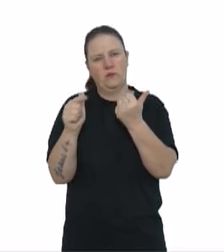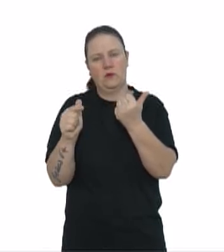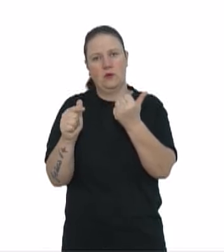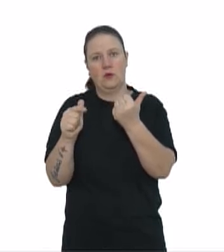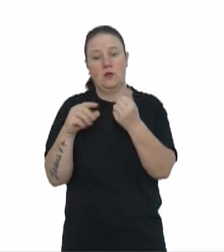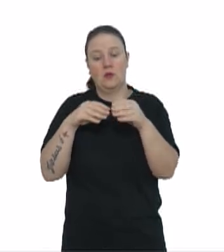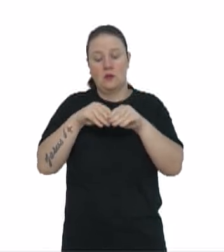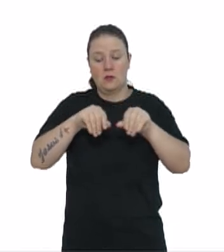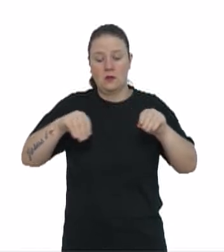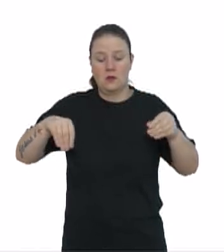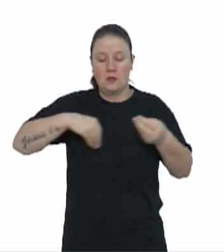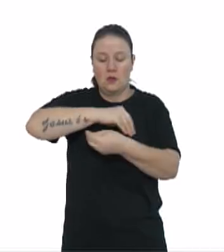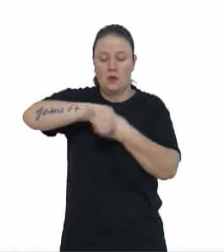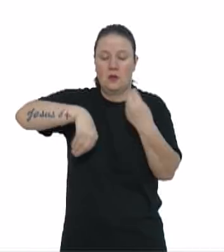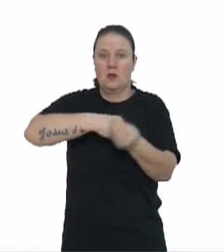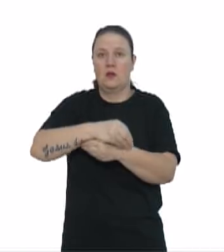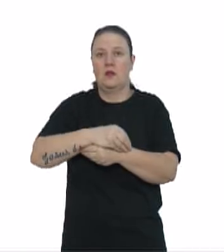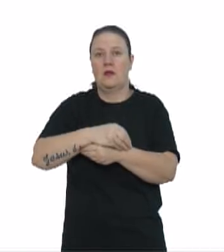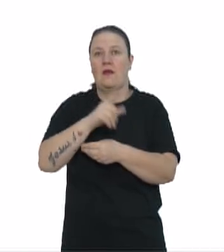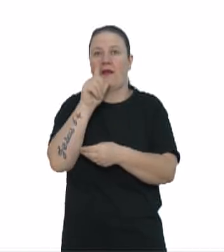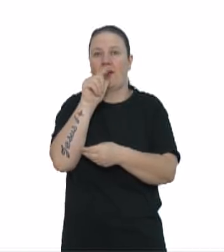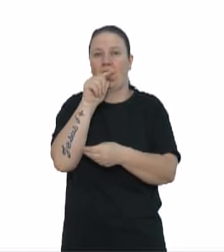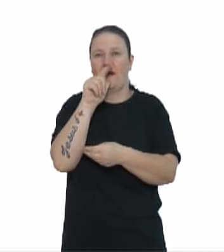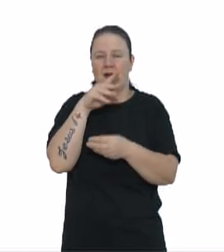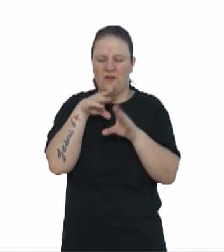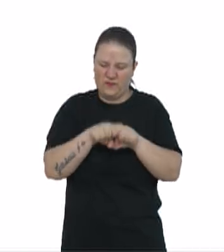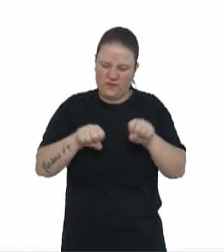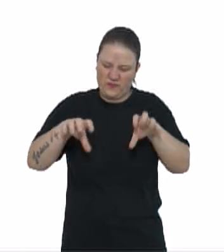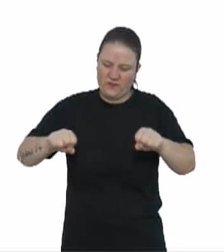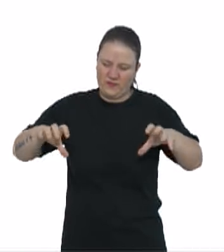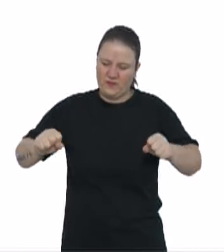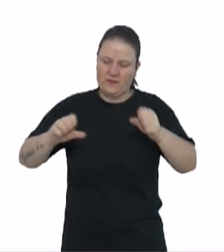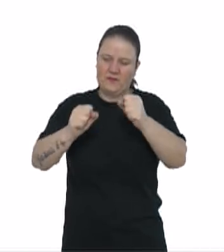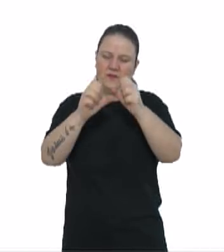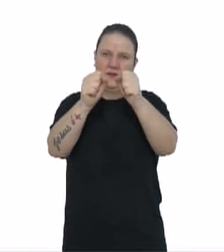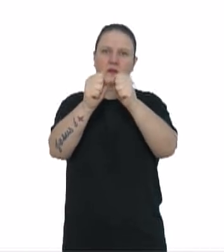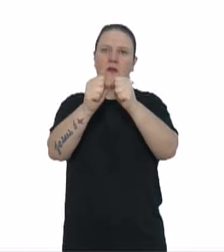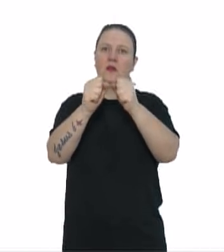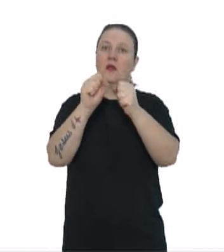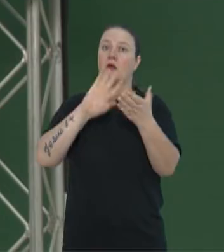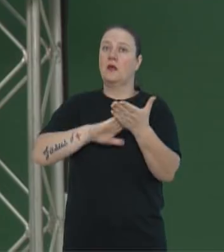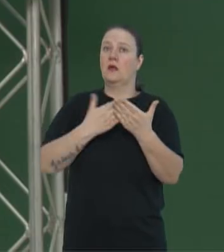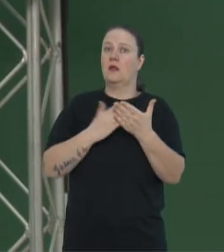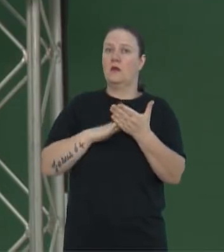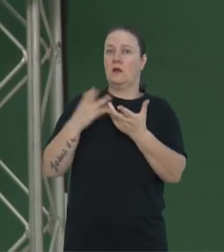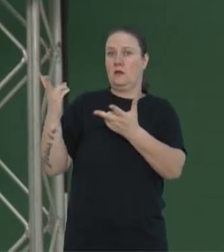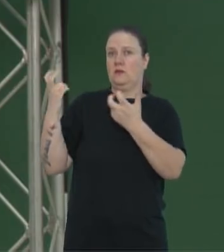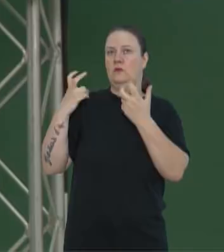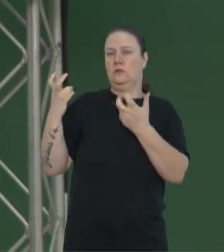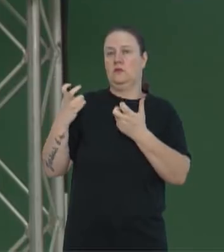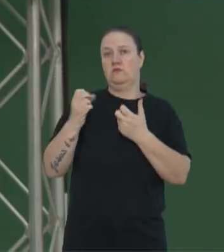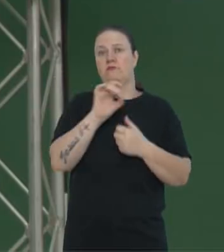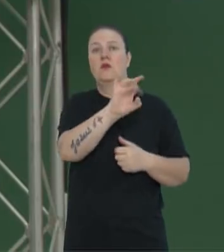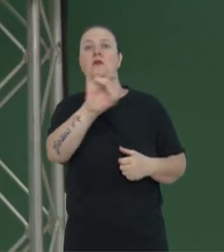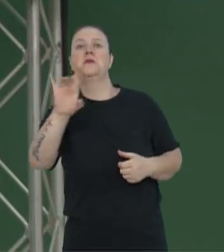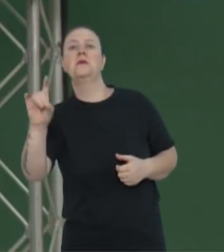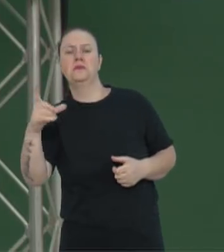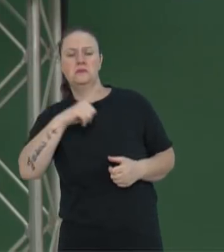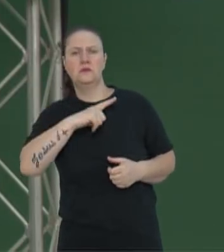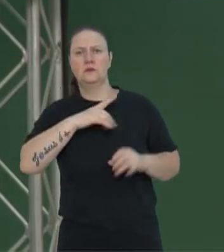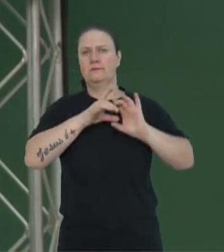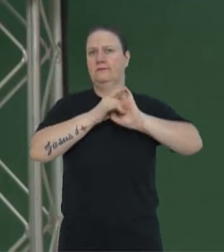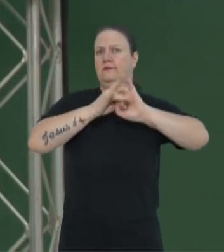pelo menos lembra uma brincadeira de criança, quando se fazia comida com barro, por exemplo. Mas enfim, a interpretação geralmente é de cada um, assim como os elementos